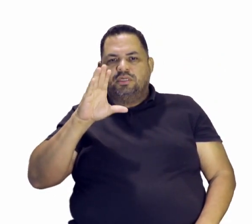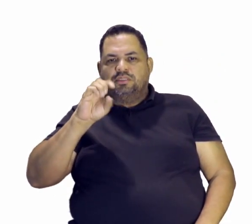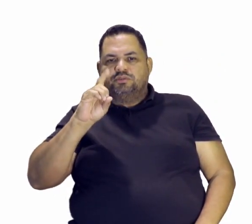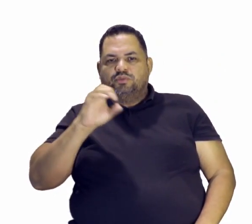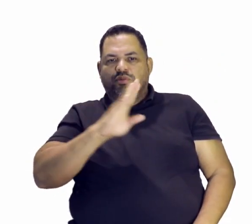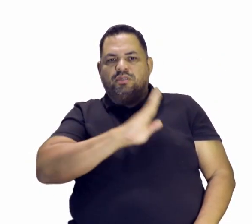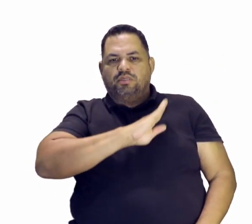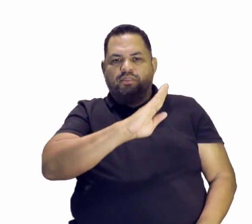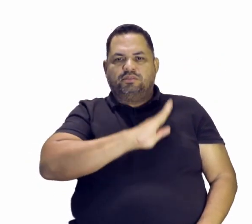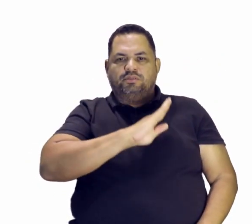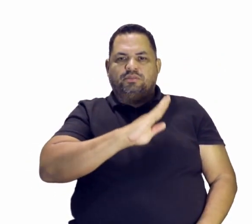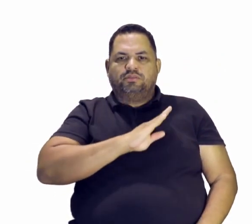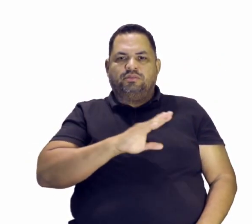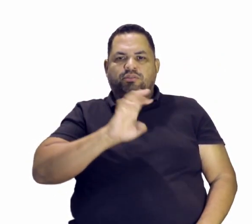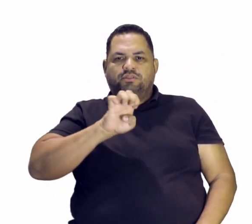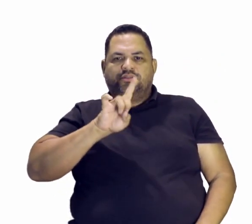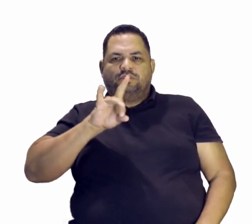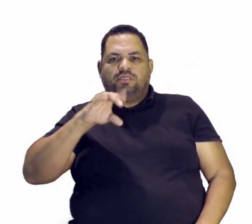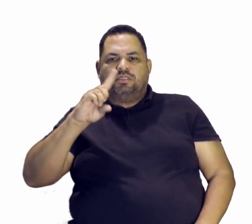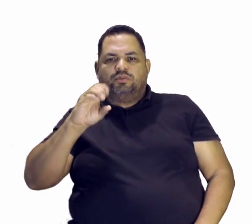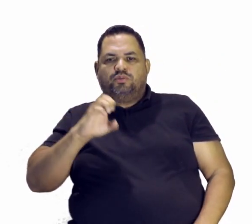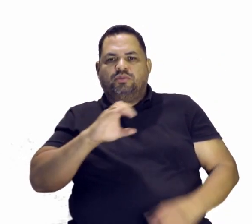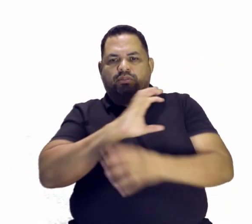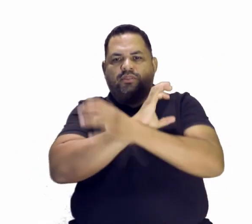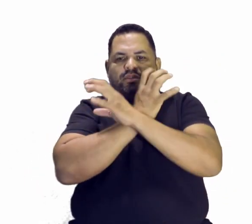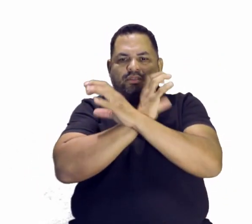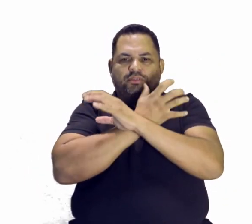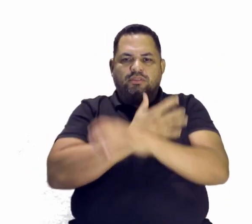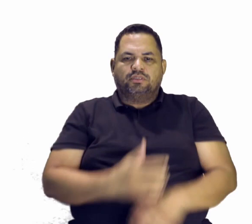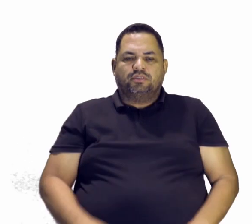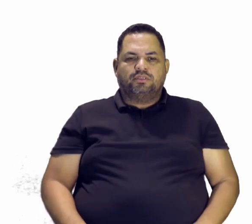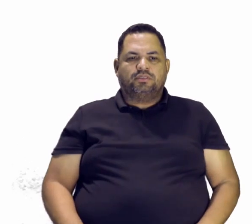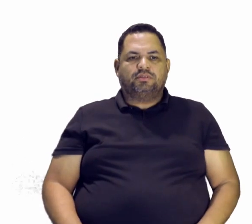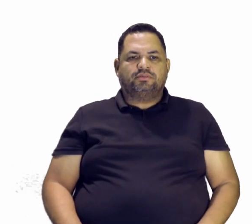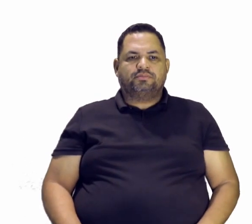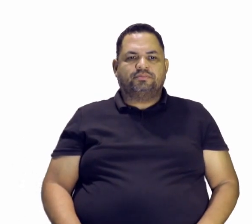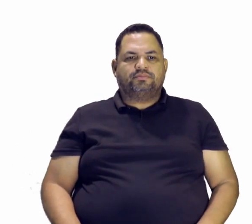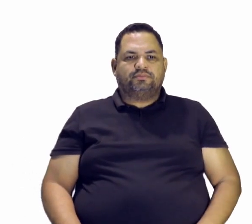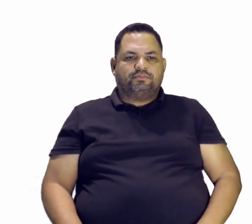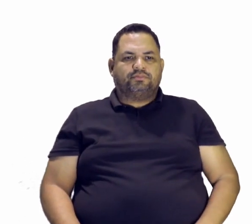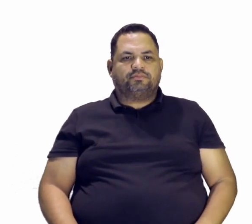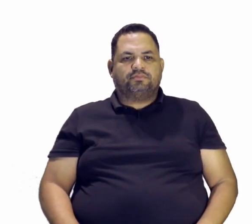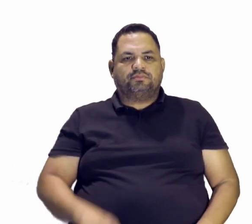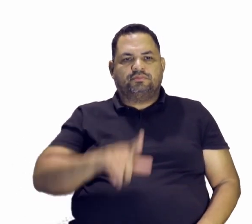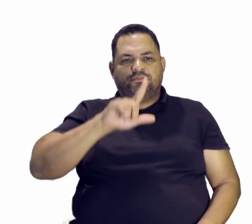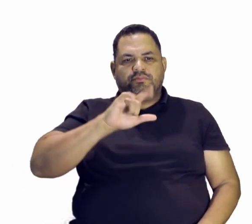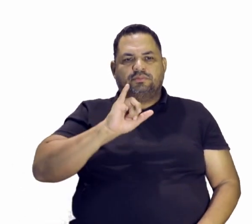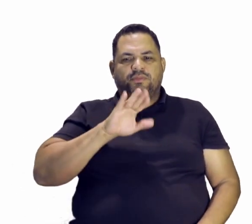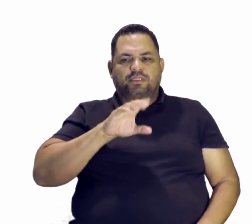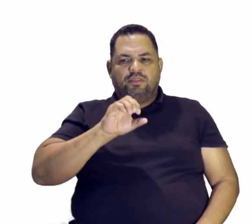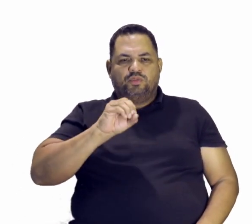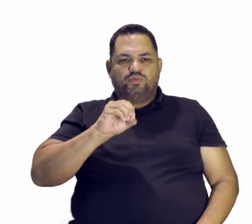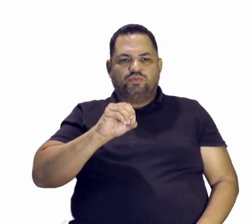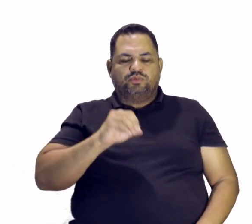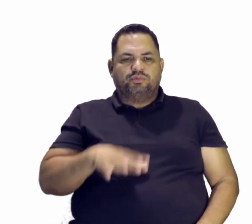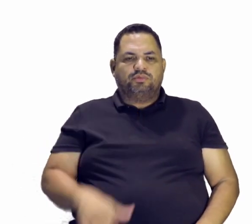músculo estriado esquelético, tá? O músculo liso a gente vai encontrar aí, em